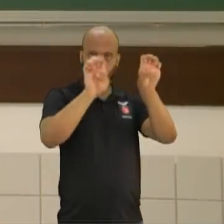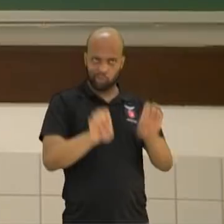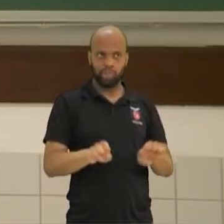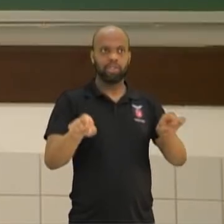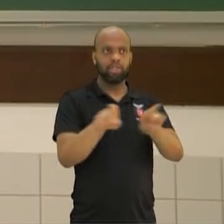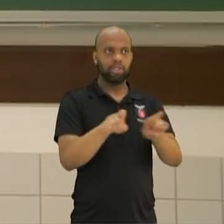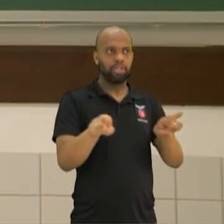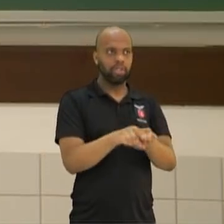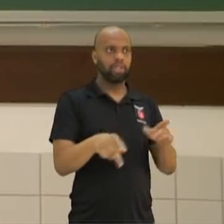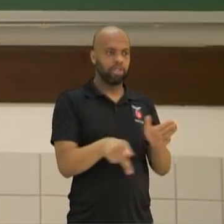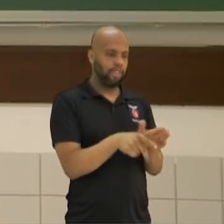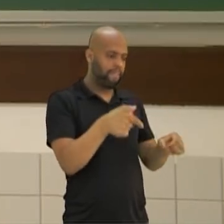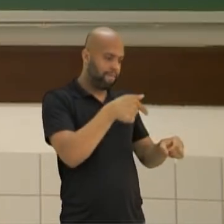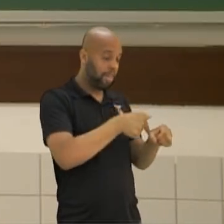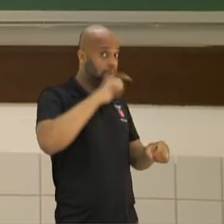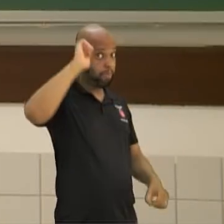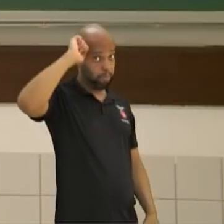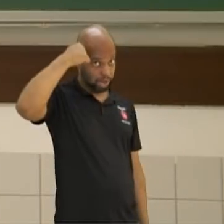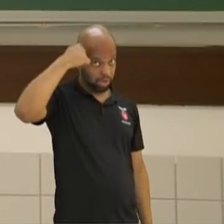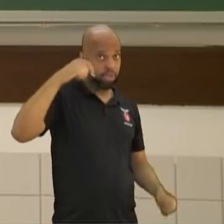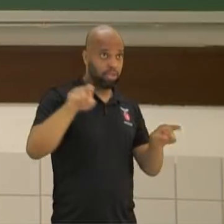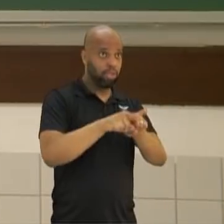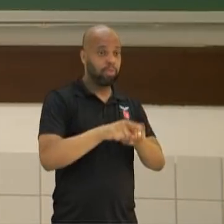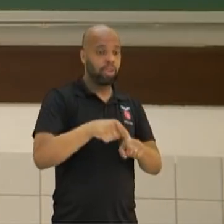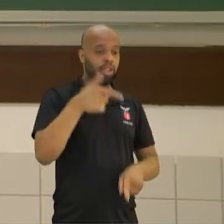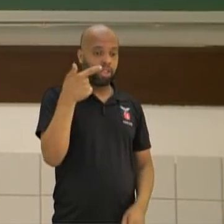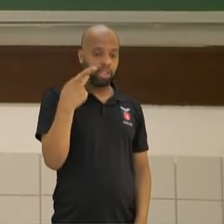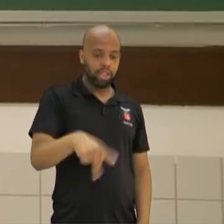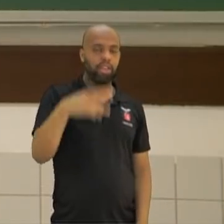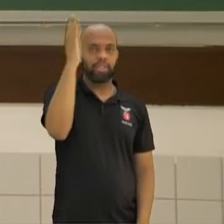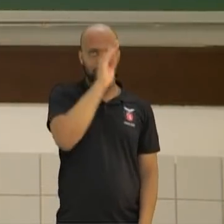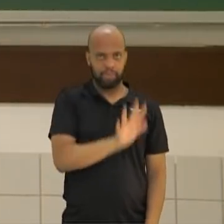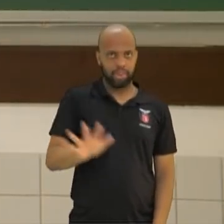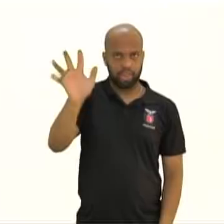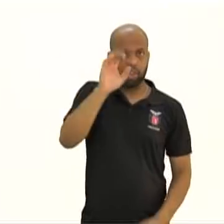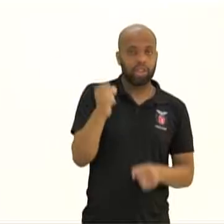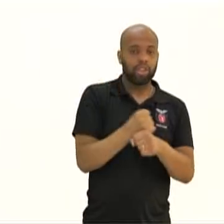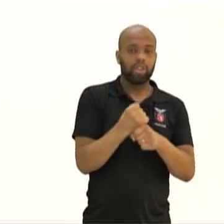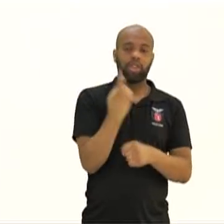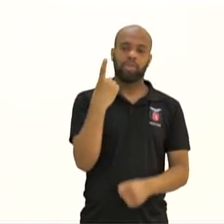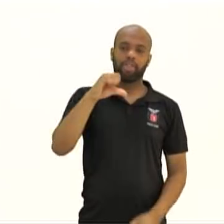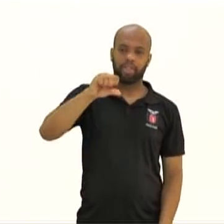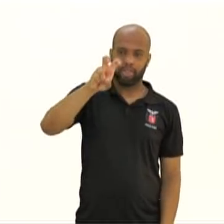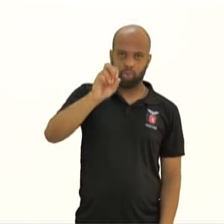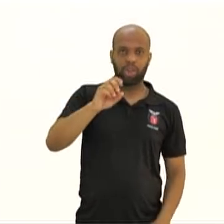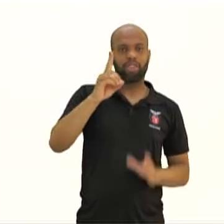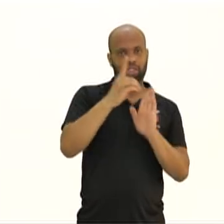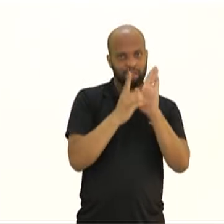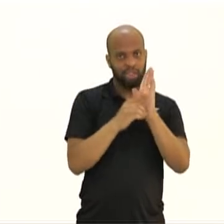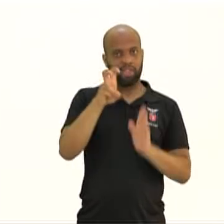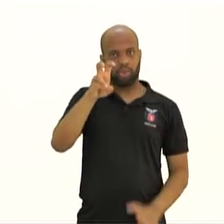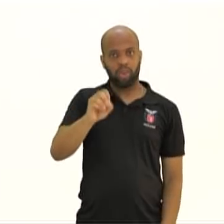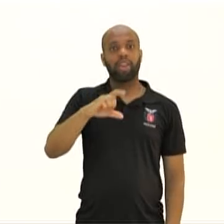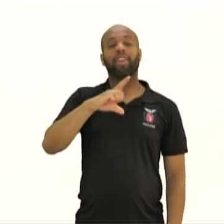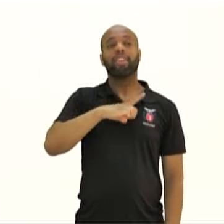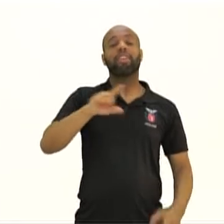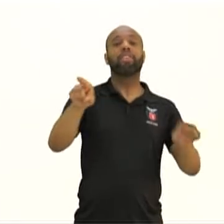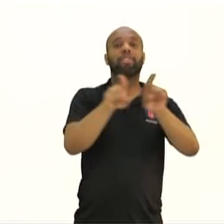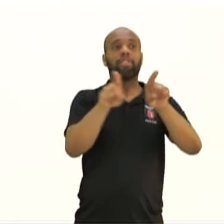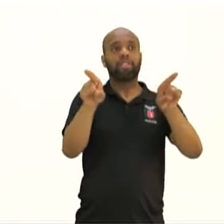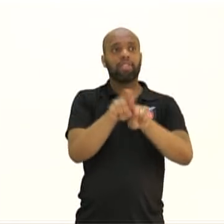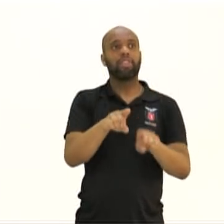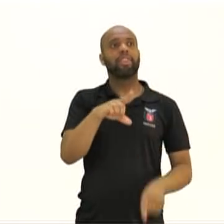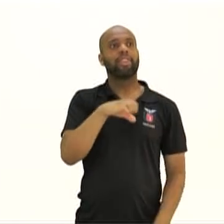e do refino de petróleo em território nacional. Na década de 50, além da Petrobras, vamos ter